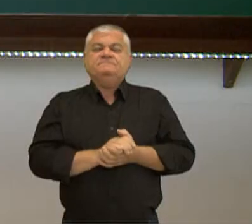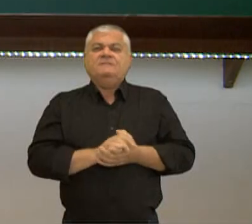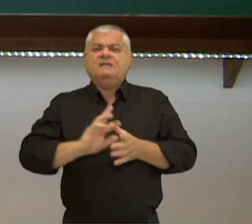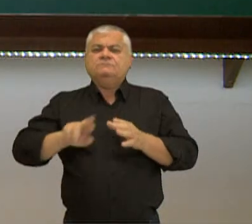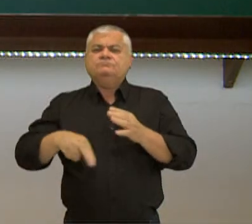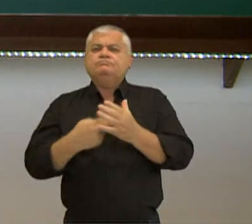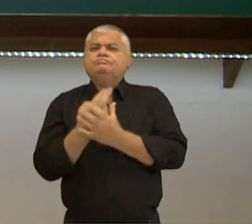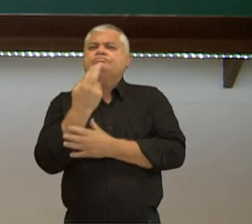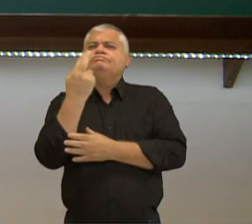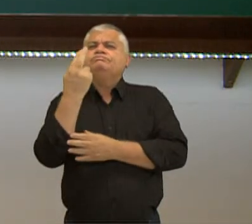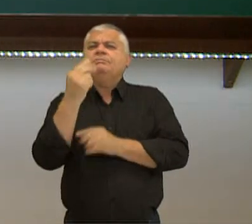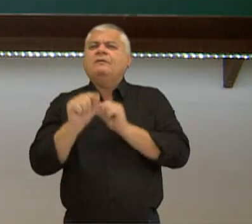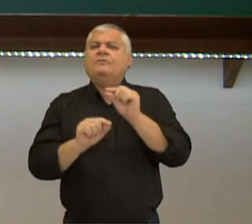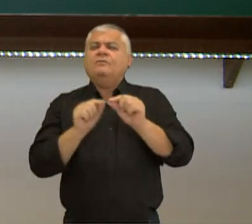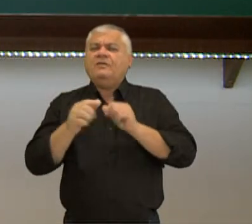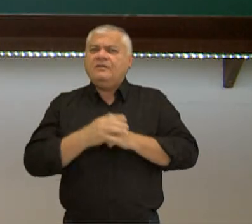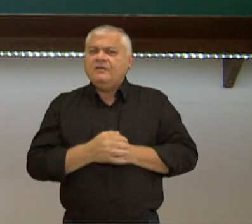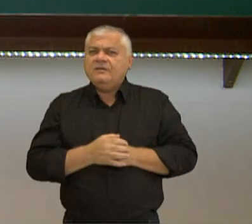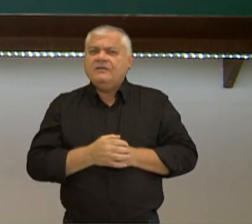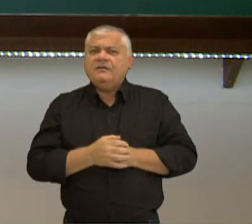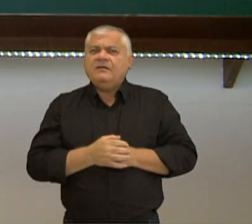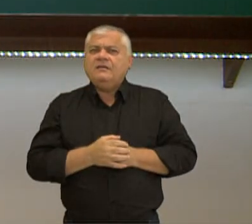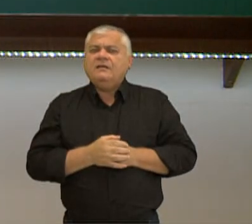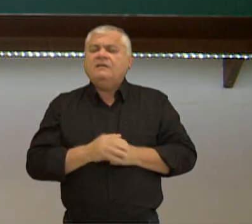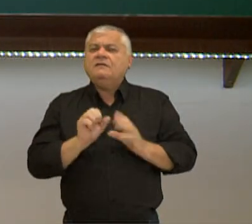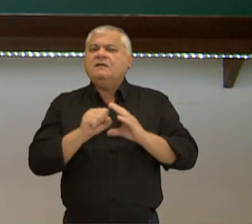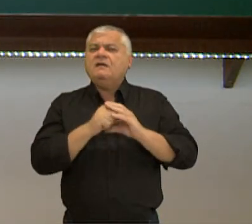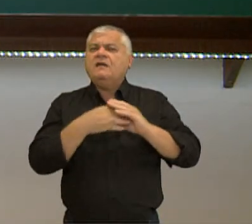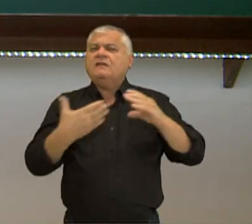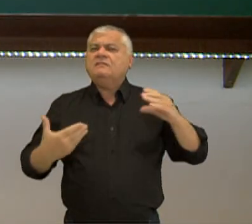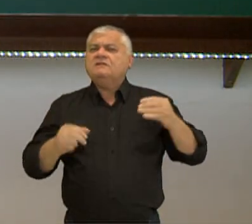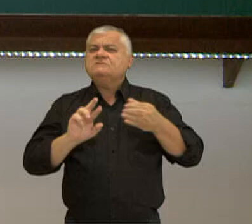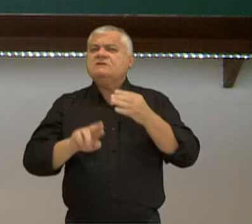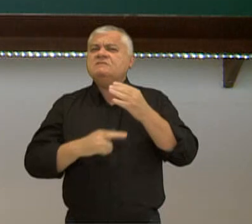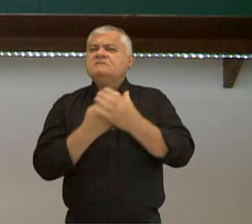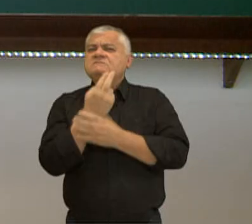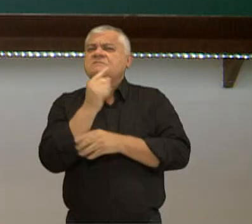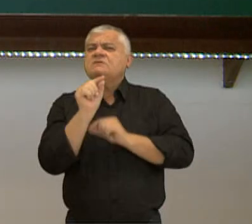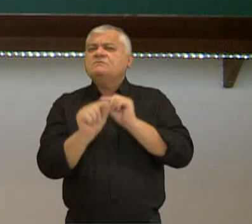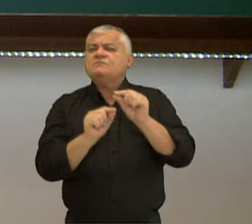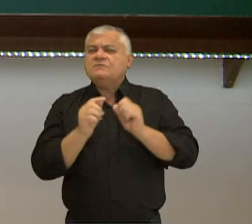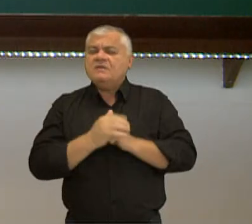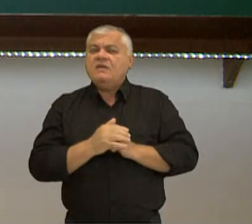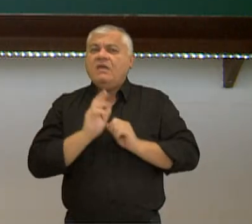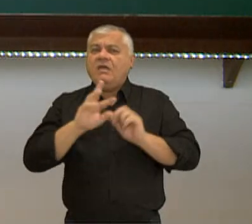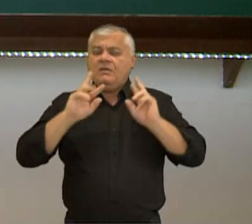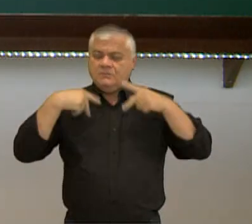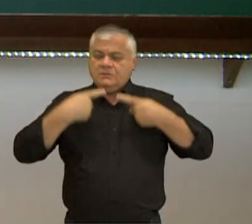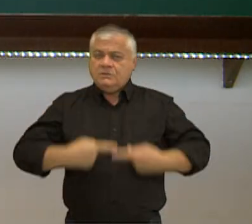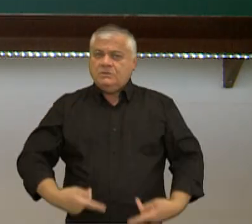Renascimento. Uma de suas características é o humanismo.